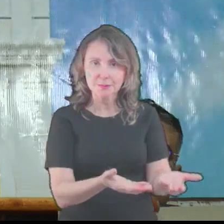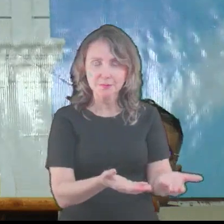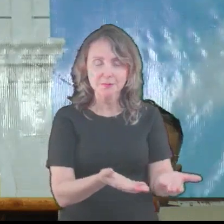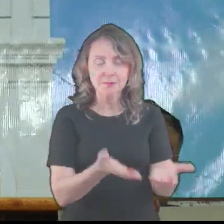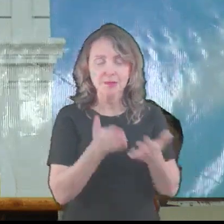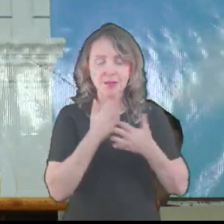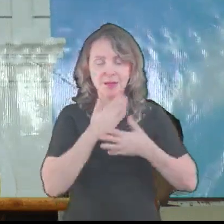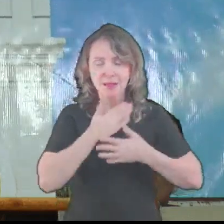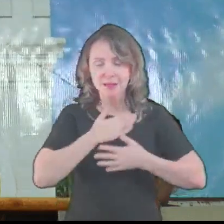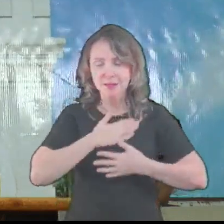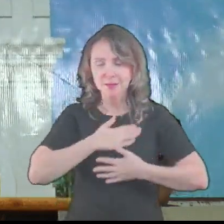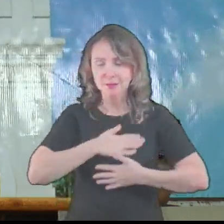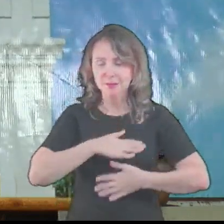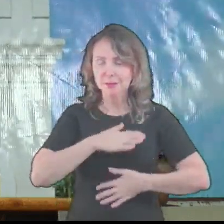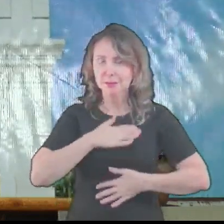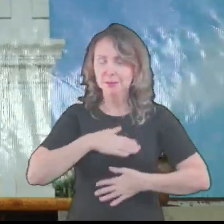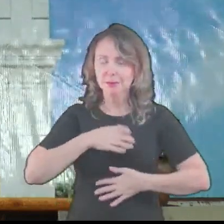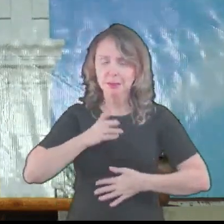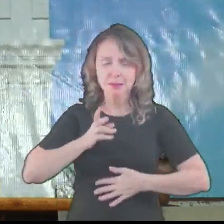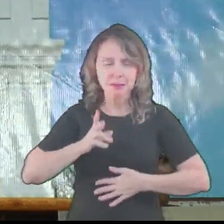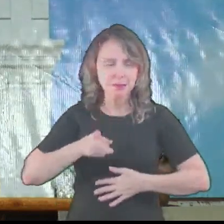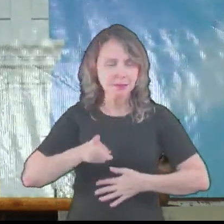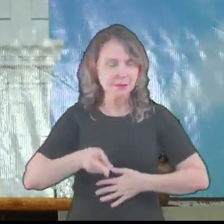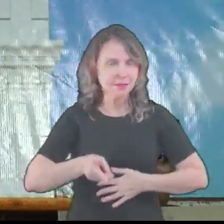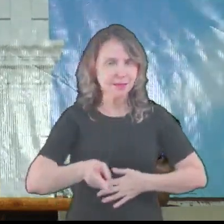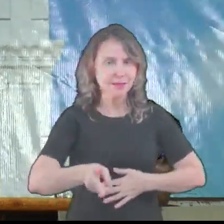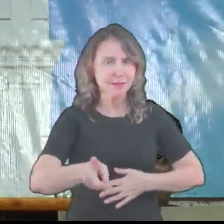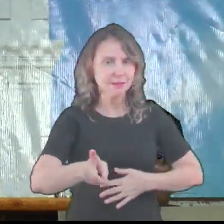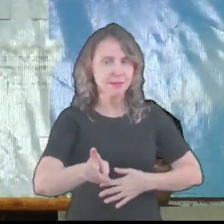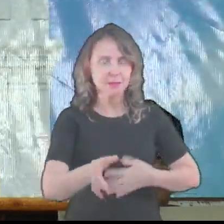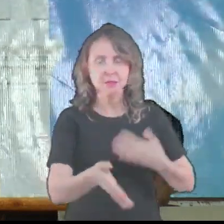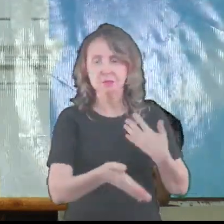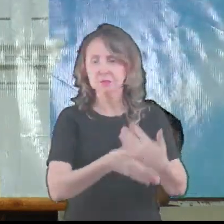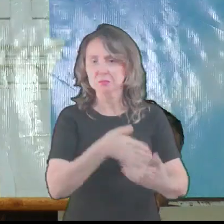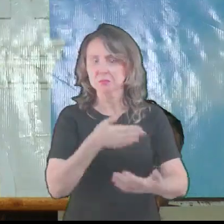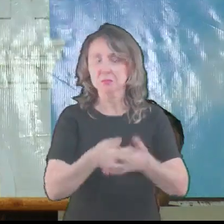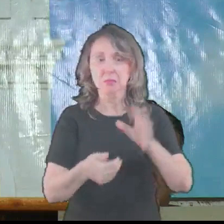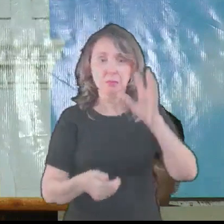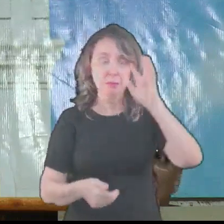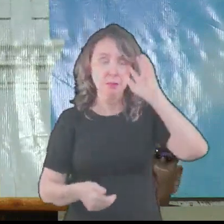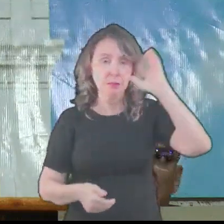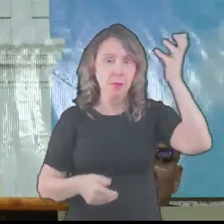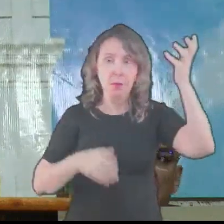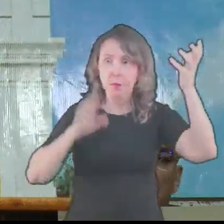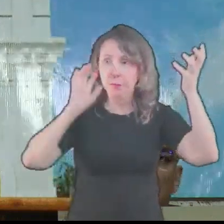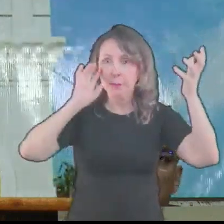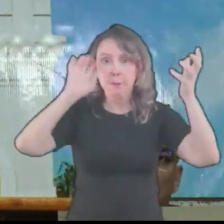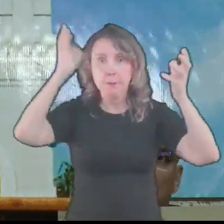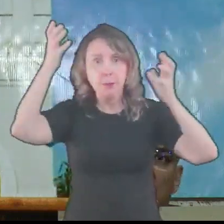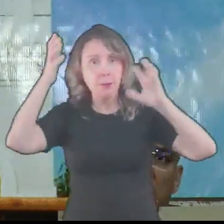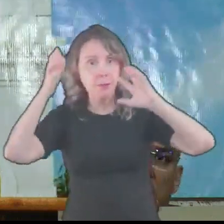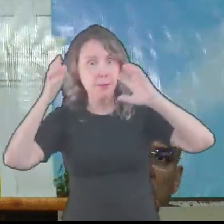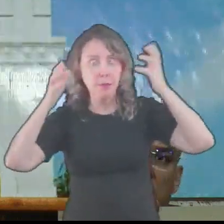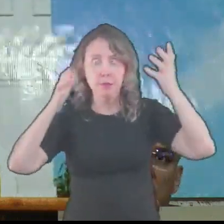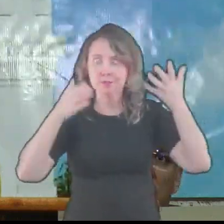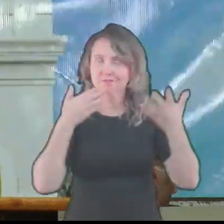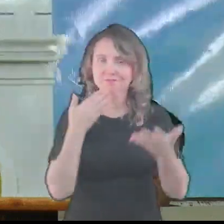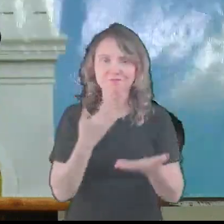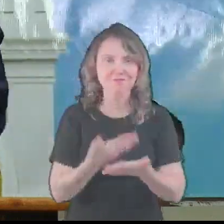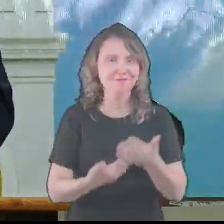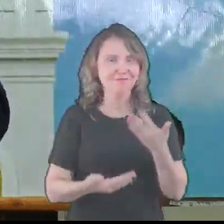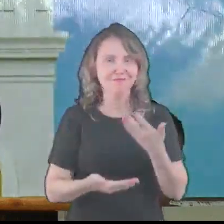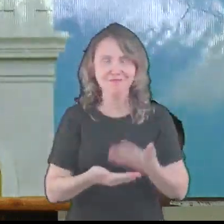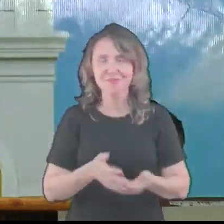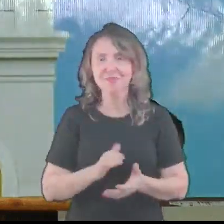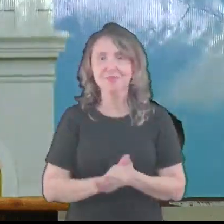tranquilidade constante, aconteça o que acontecer. Quando Paulo escreve